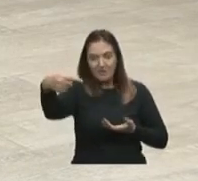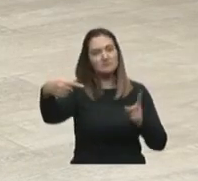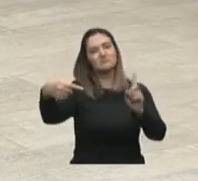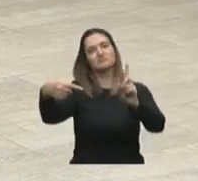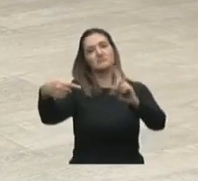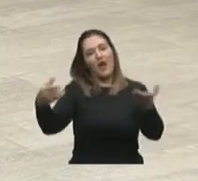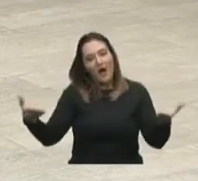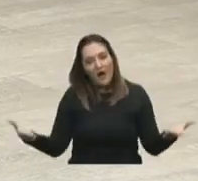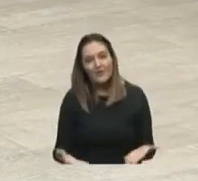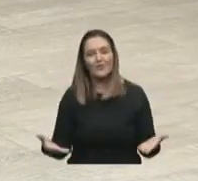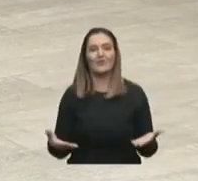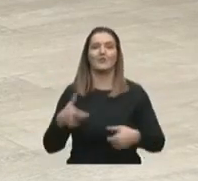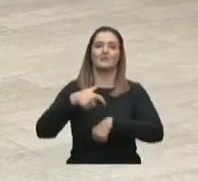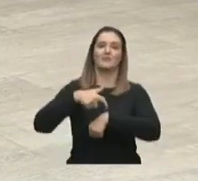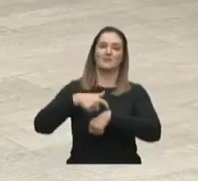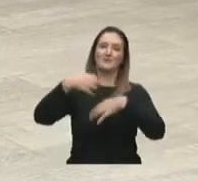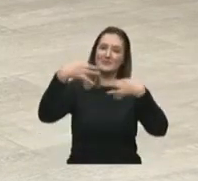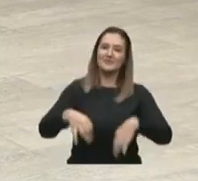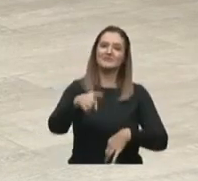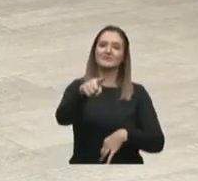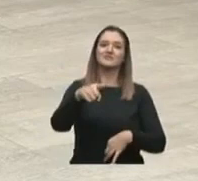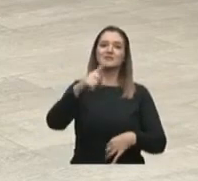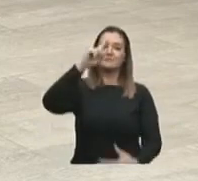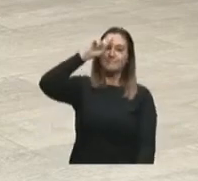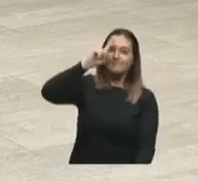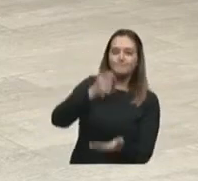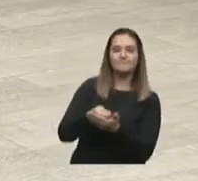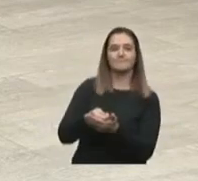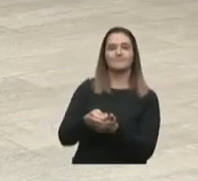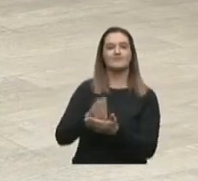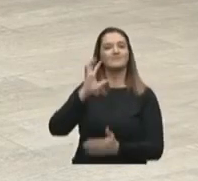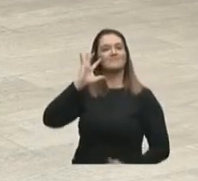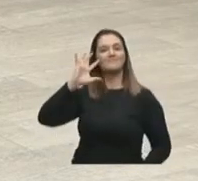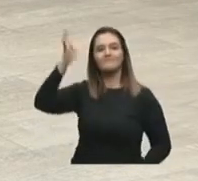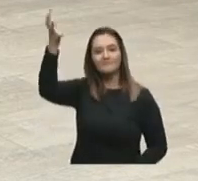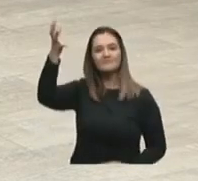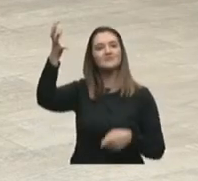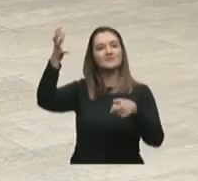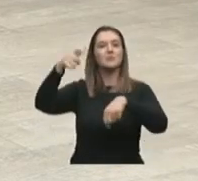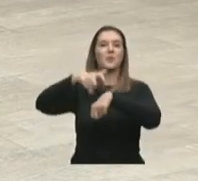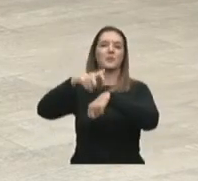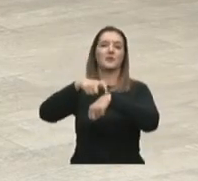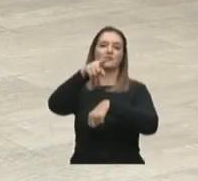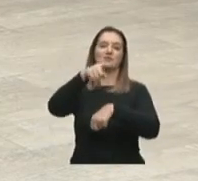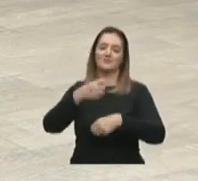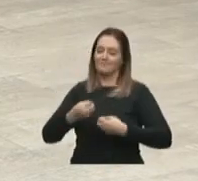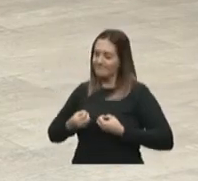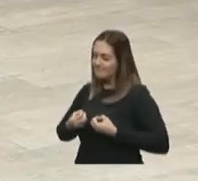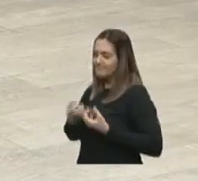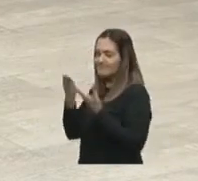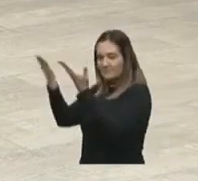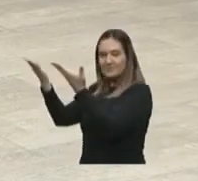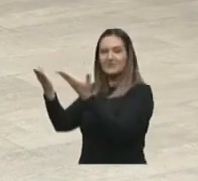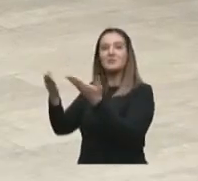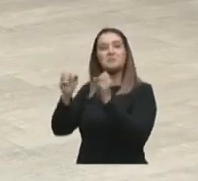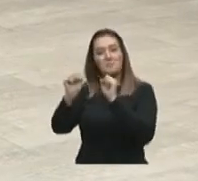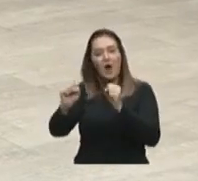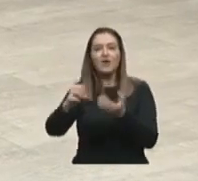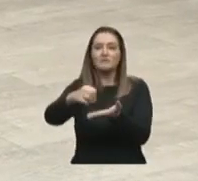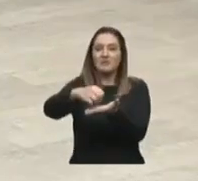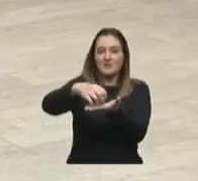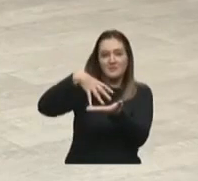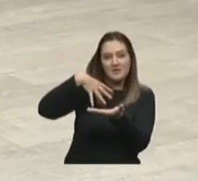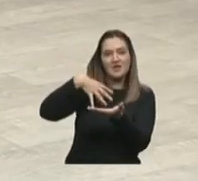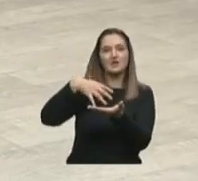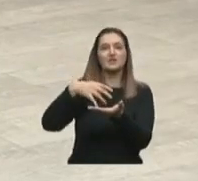depois. Agora é a hora de fazer esta decisão. Agora é a hora de fazer a entrega total. Então, escreva para nós, manda uma mensagem